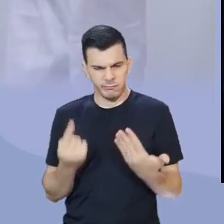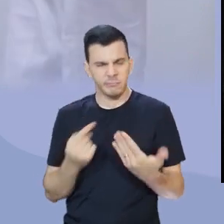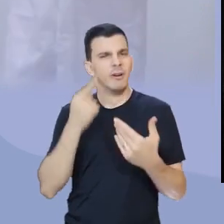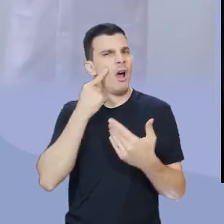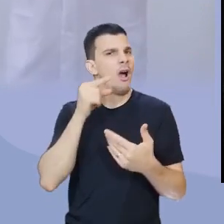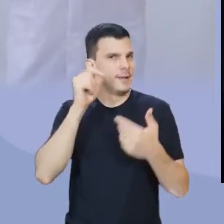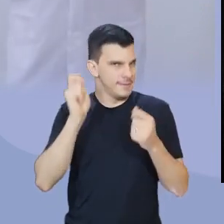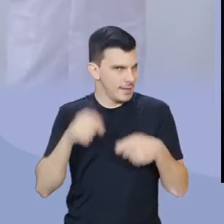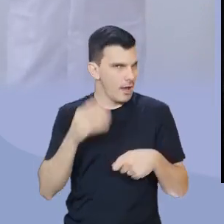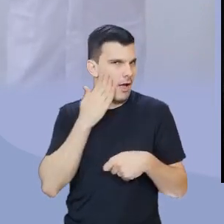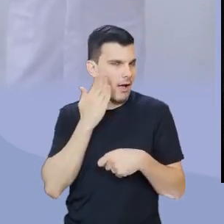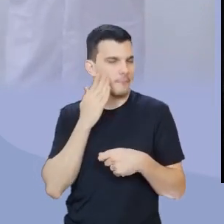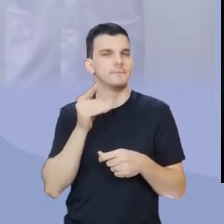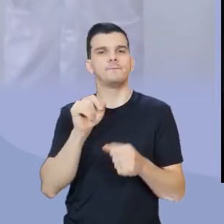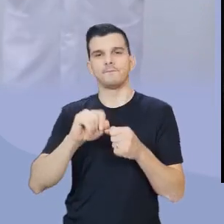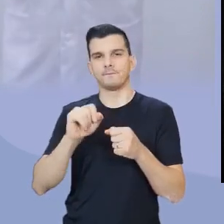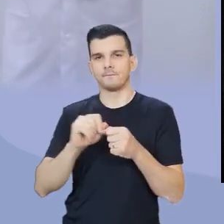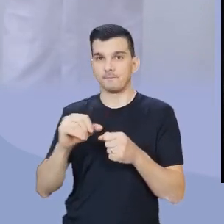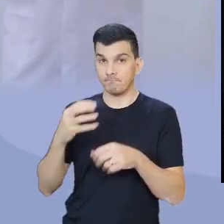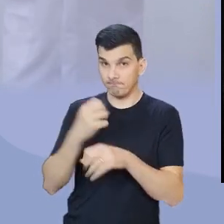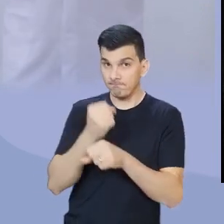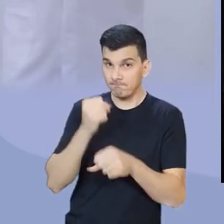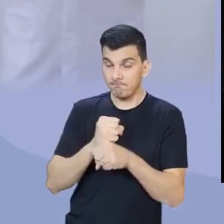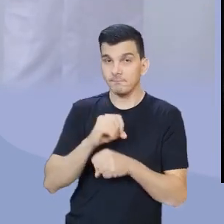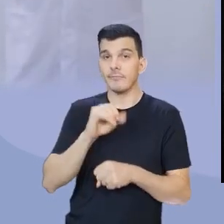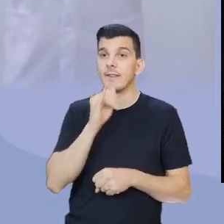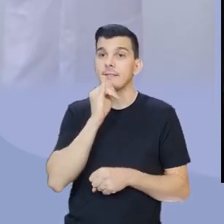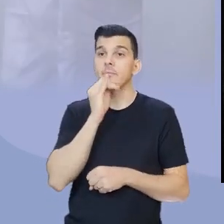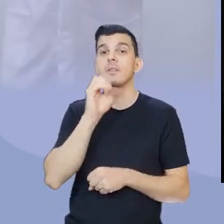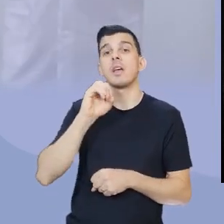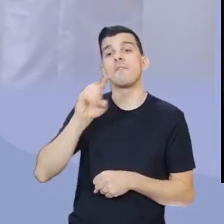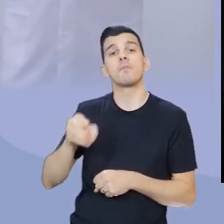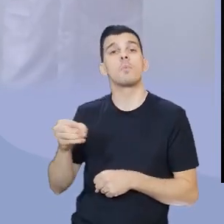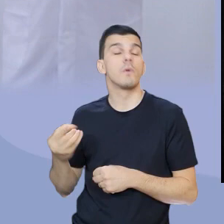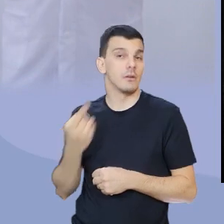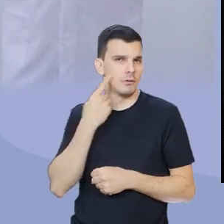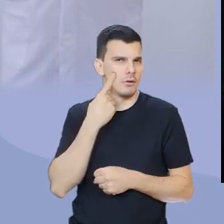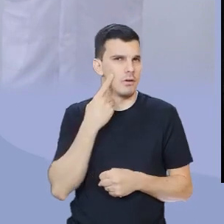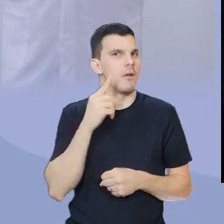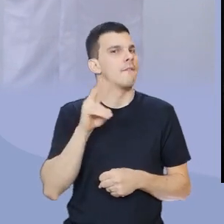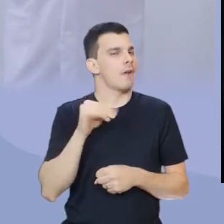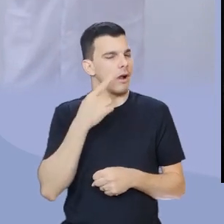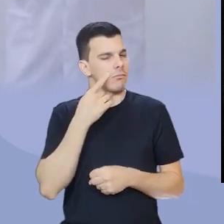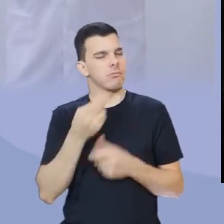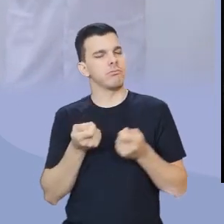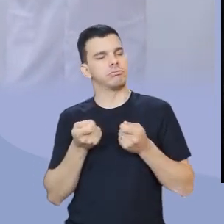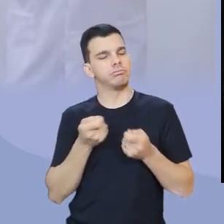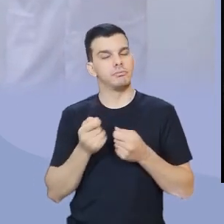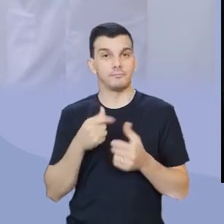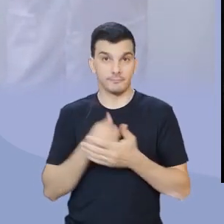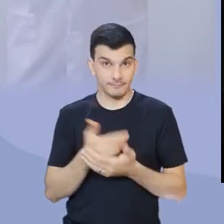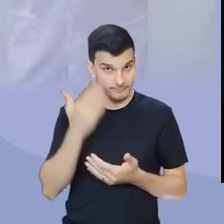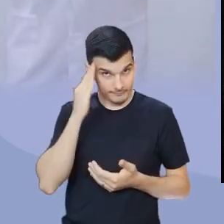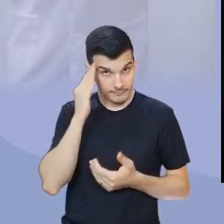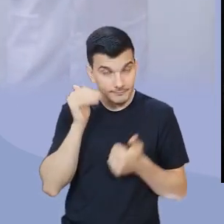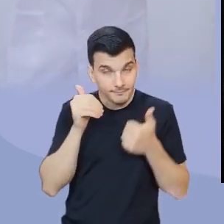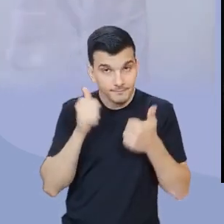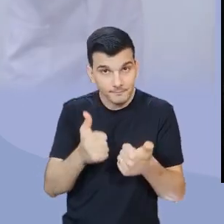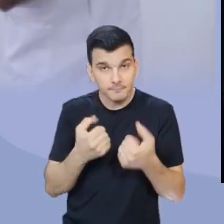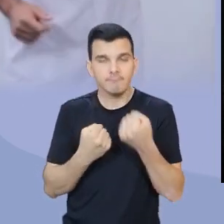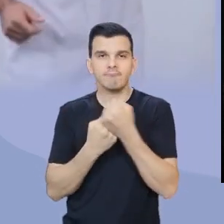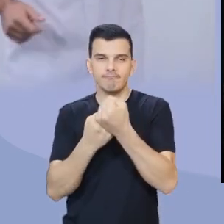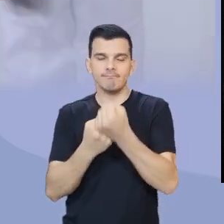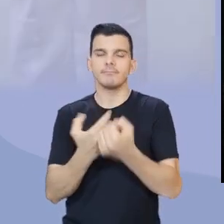você sabe fazer cálculo. Divisão com decimais, por exemplo, aí ele vai dar uma pesada na mão. Pegou a visão, meu hacker? Tamo